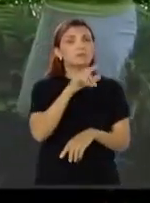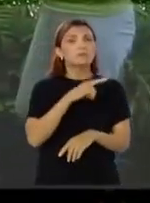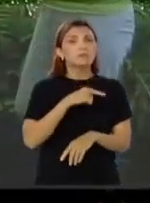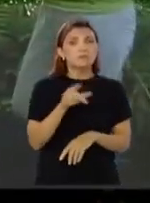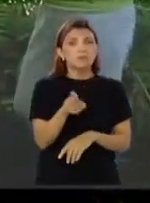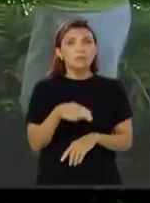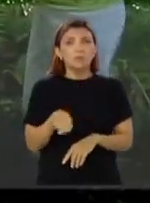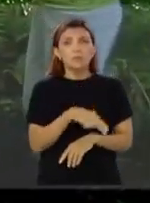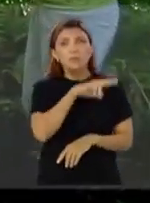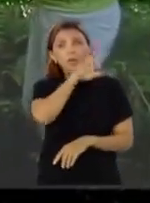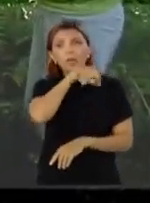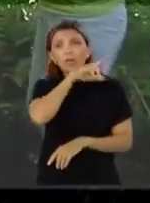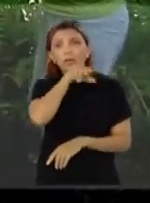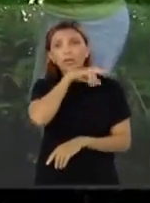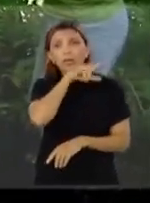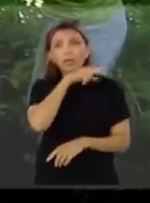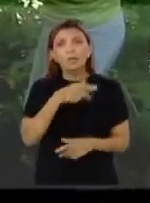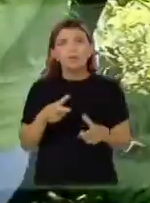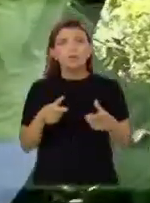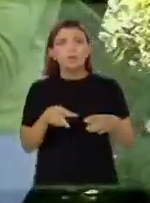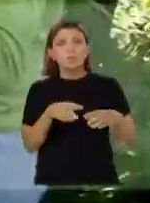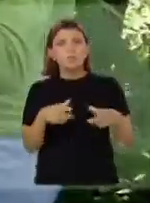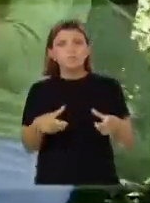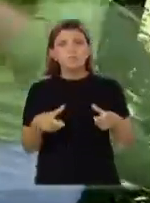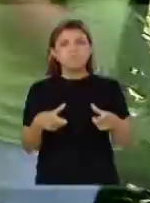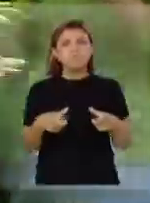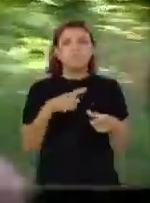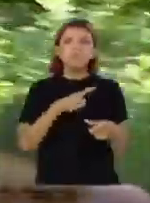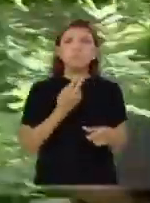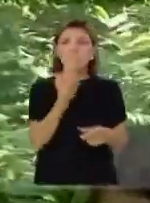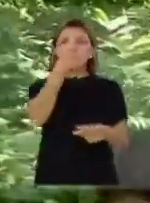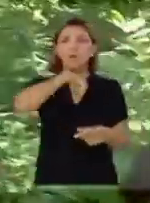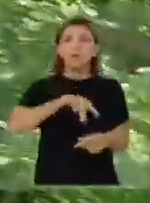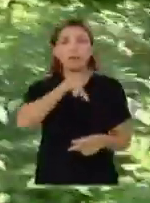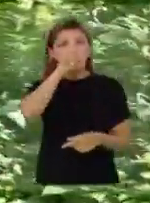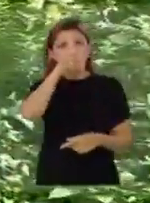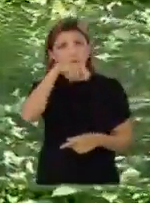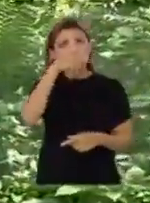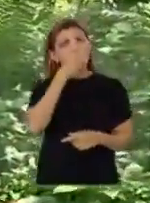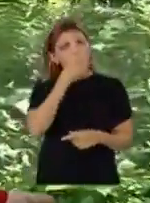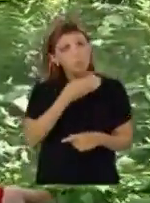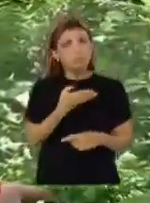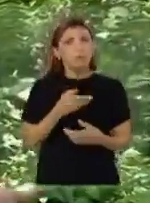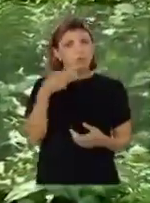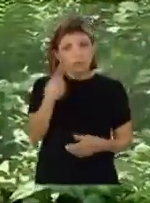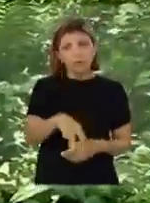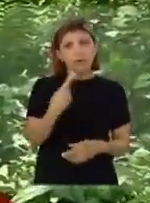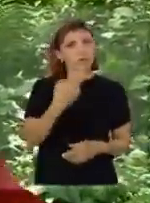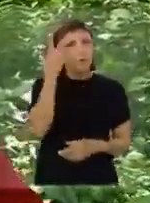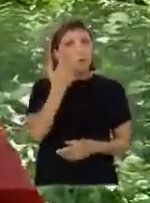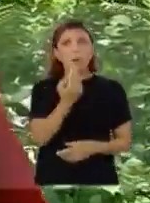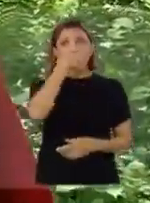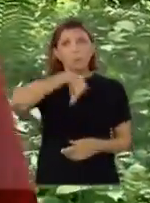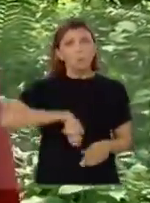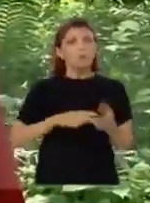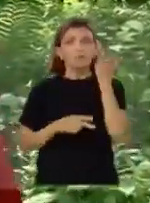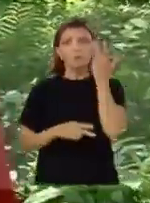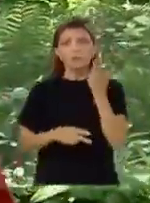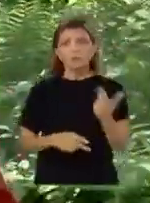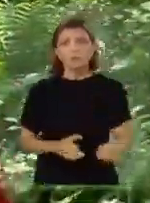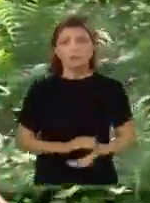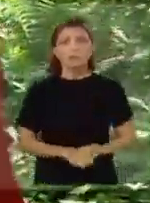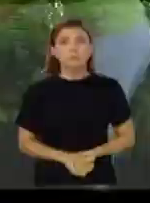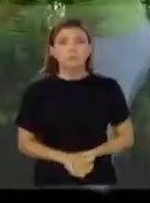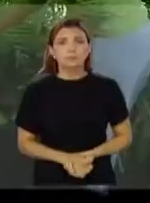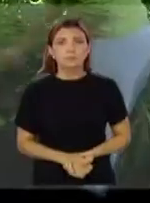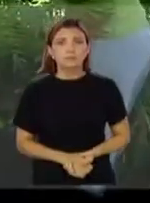JP Car ela tava com uma barriga desse tamanho horrível gente eu sei que é chato mas é super comum eu vi até um filme que dizia feliz do bicho que come outro não